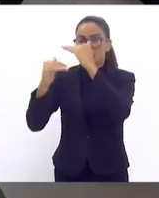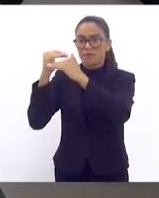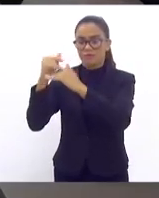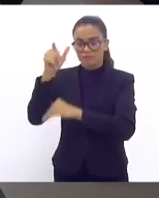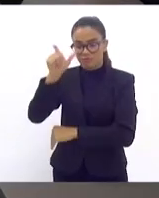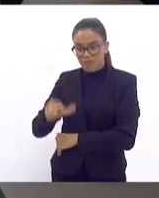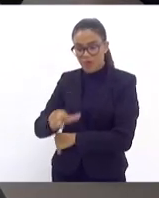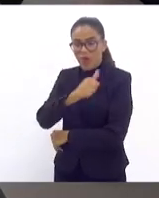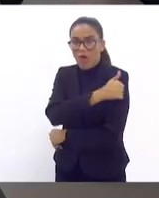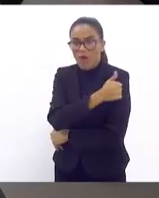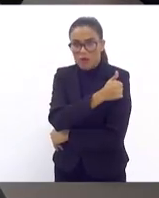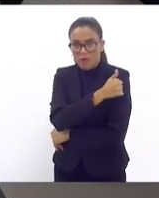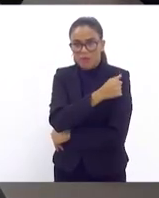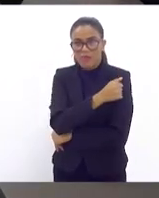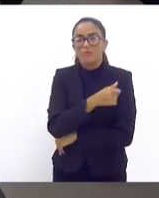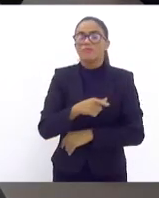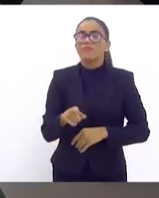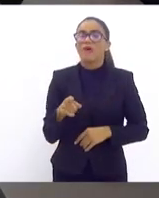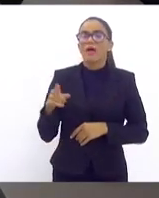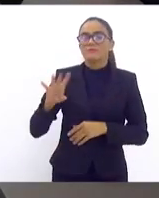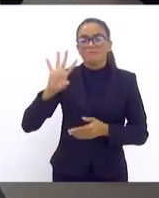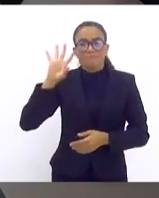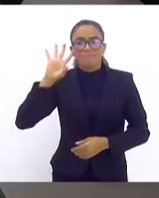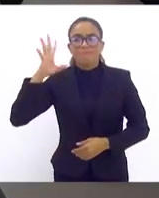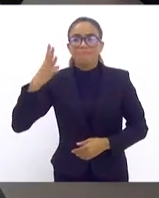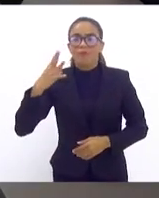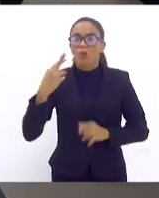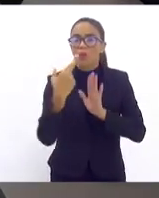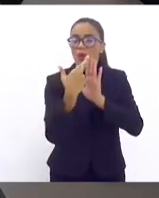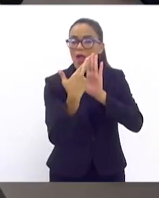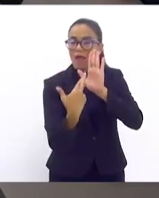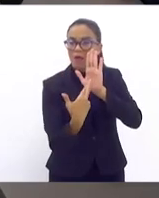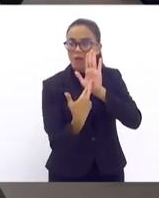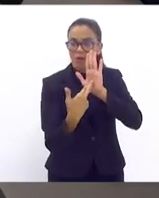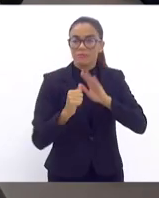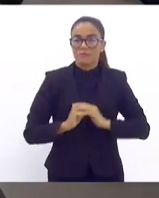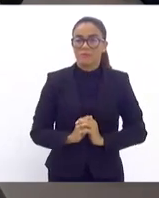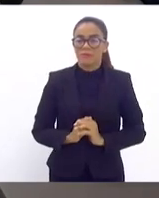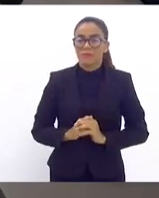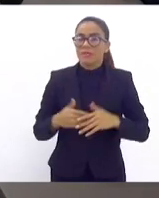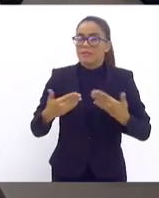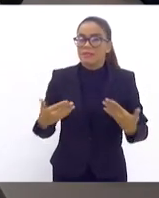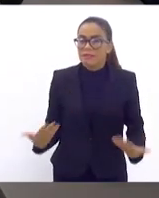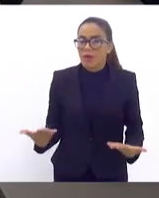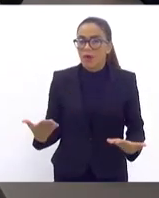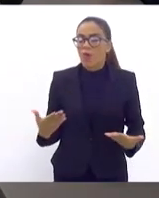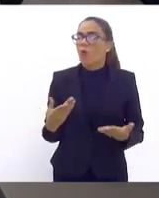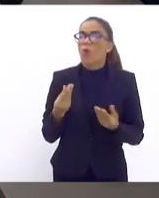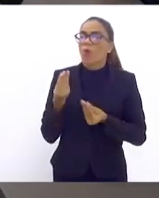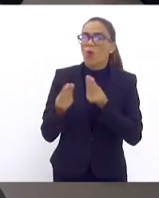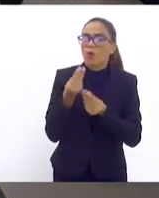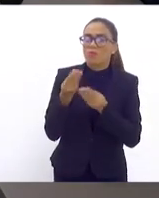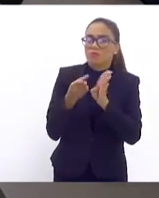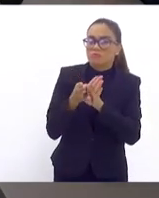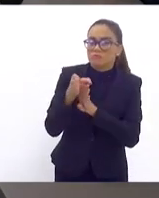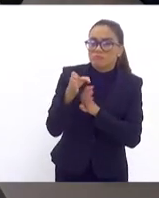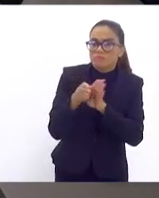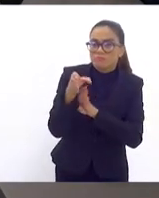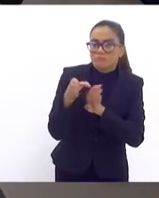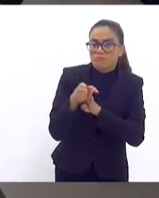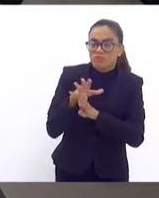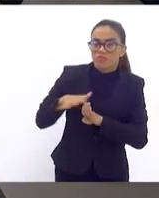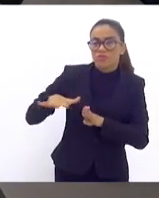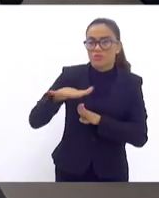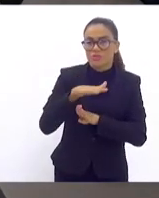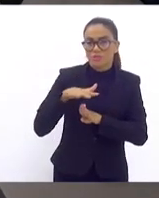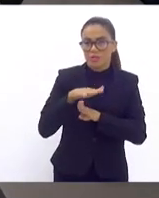alunado de que trata o caput serão definidos em regulamento. Então, a norma geral sobre